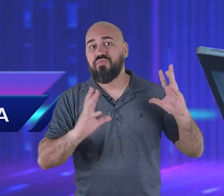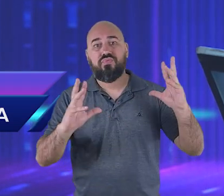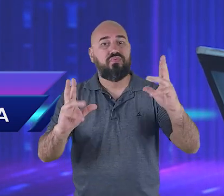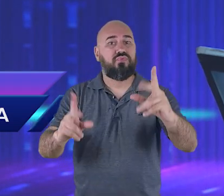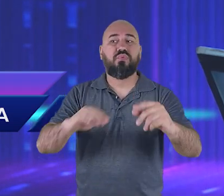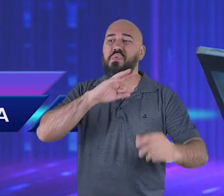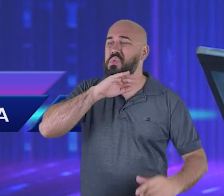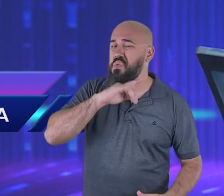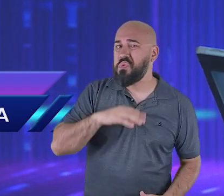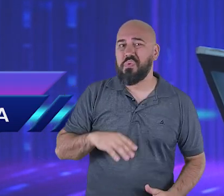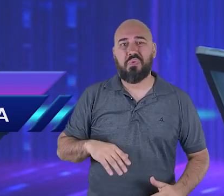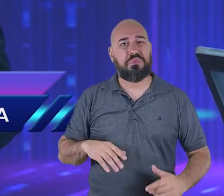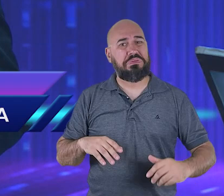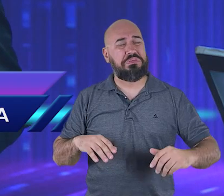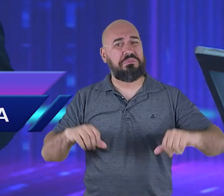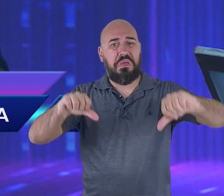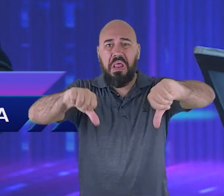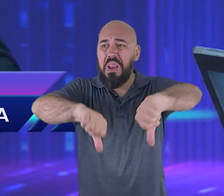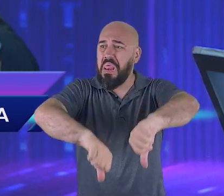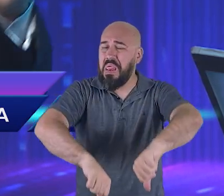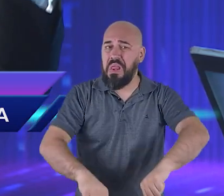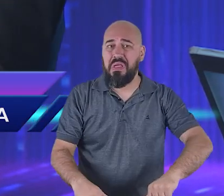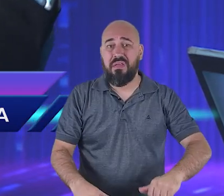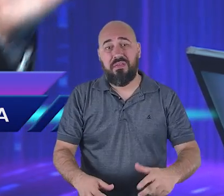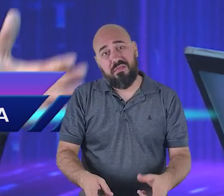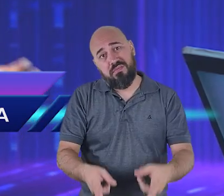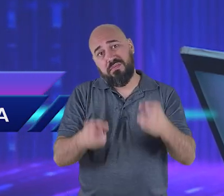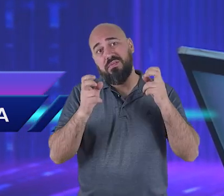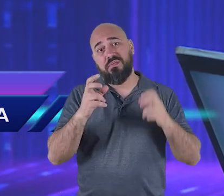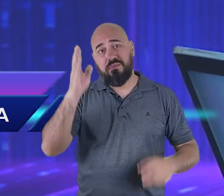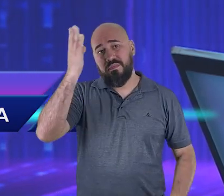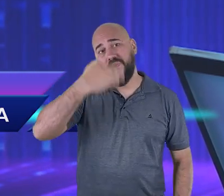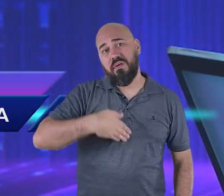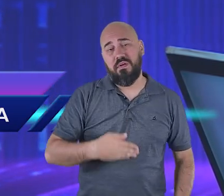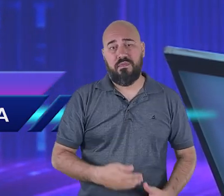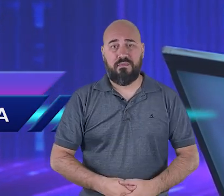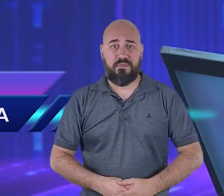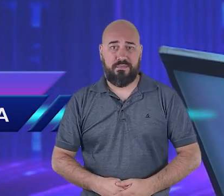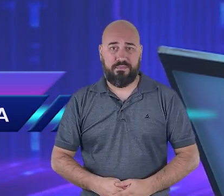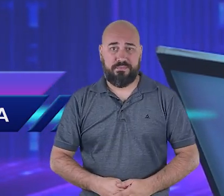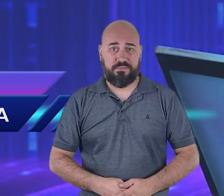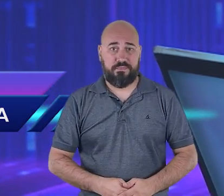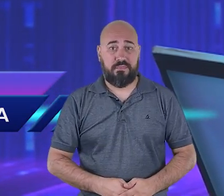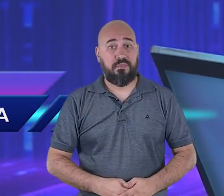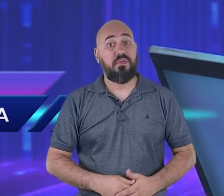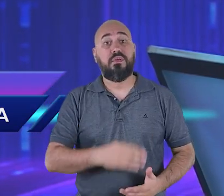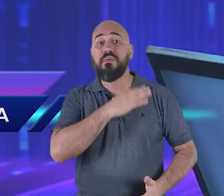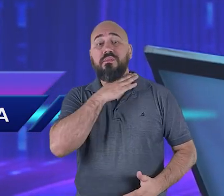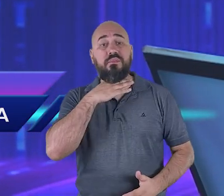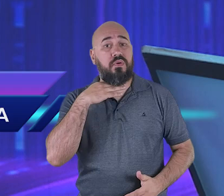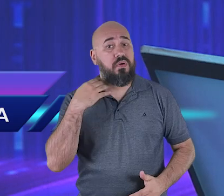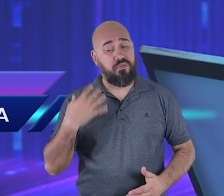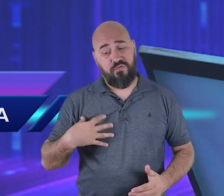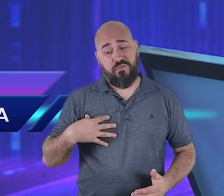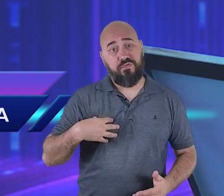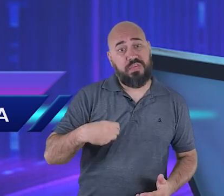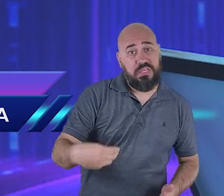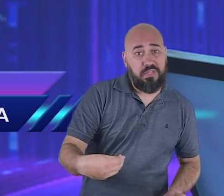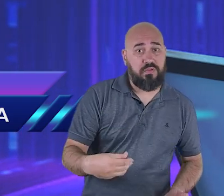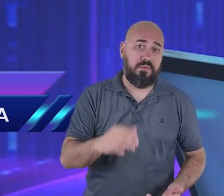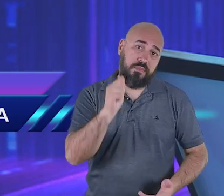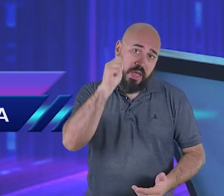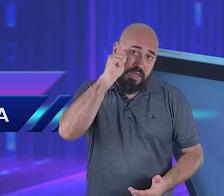bem claro. Satanás causou a destruição de seus animais e a morte dos seus filhos, até a